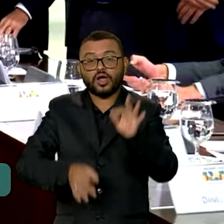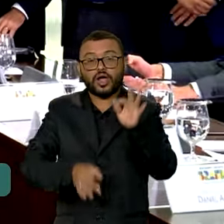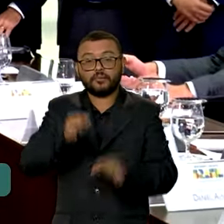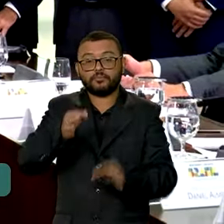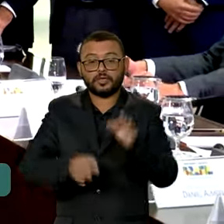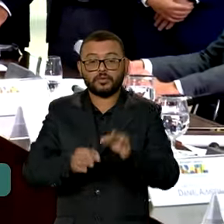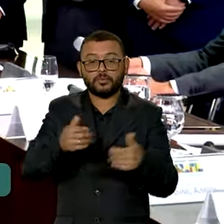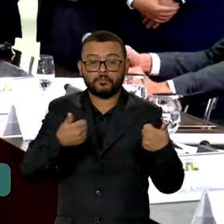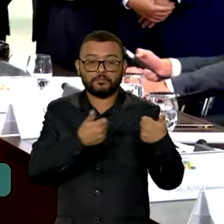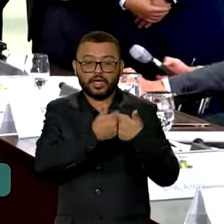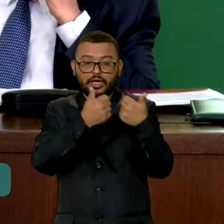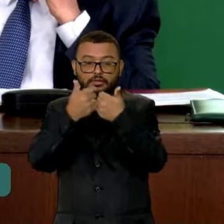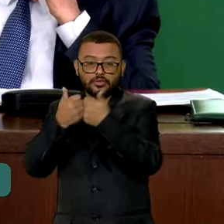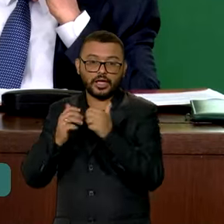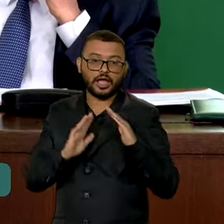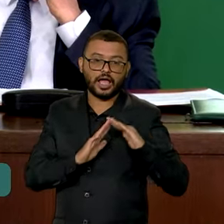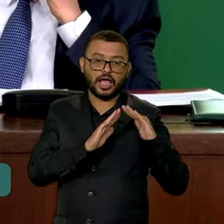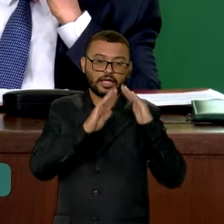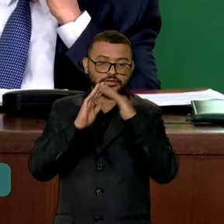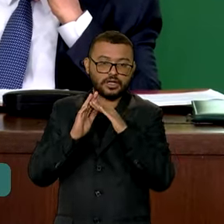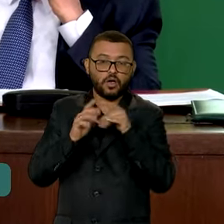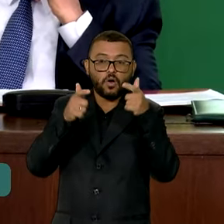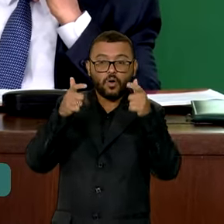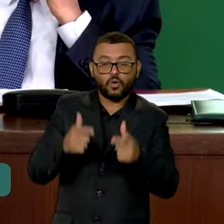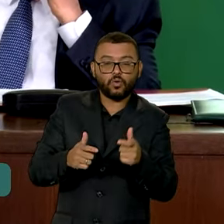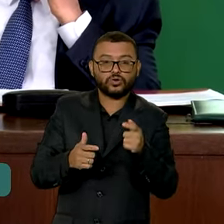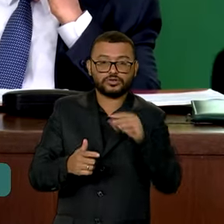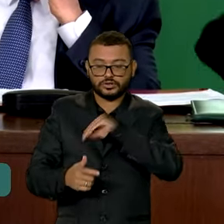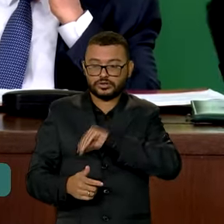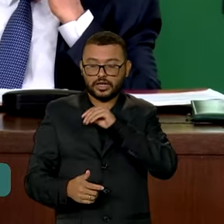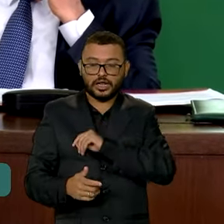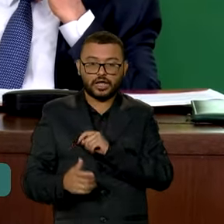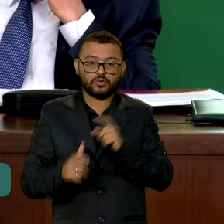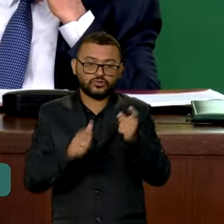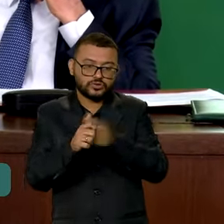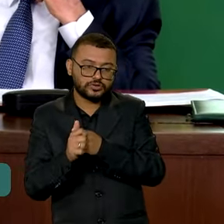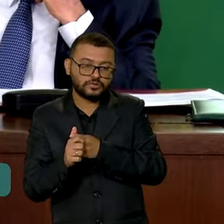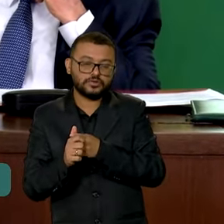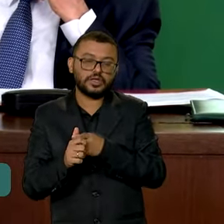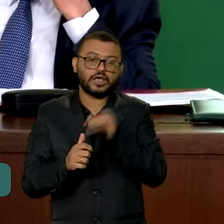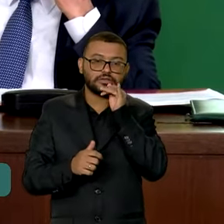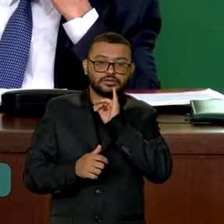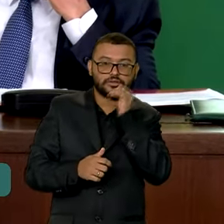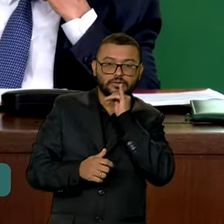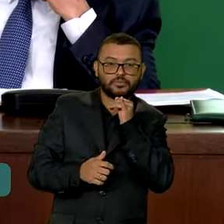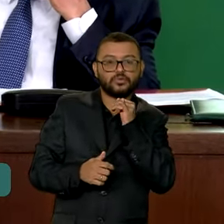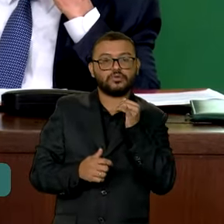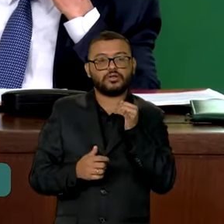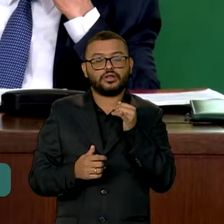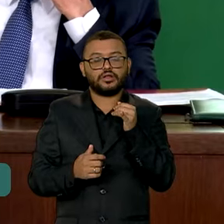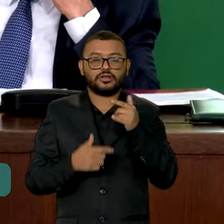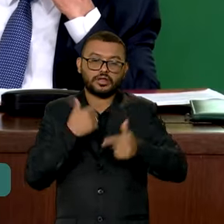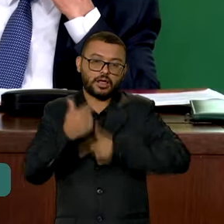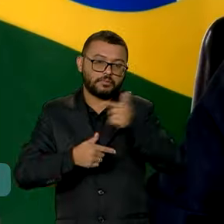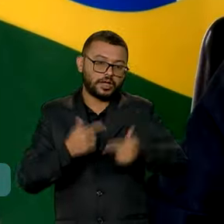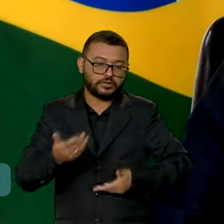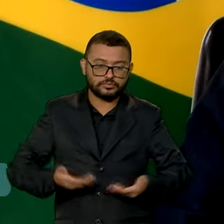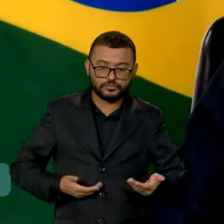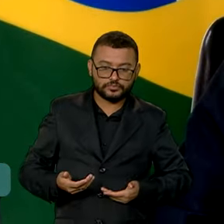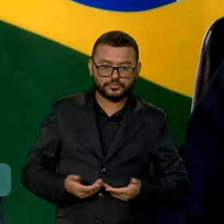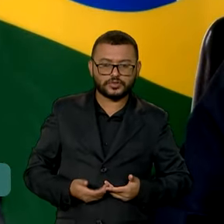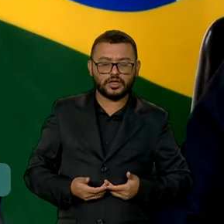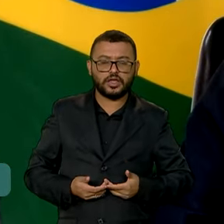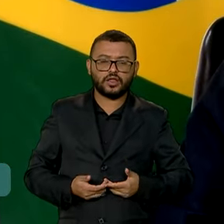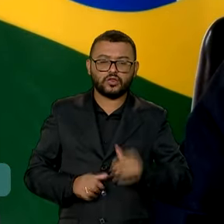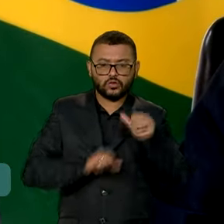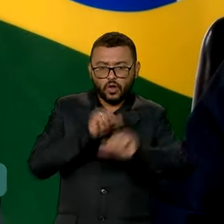com o domicílio das partes ou com o local do pagamento da dívida, entrega de bem ou prestação de serviço. As normas do